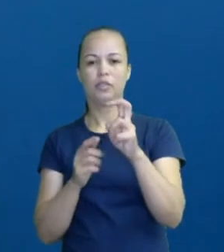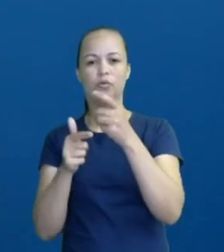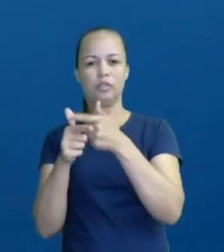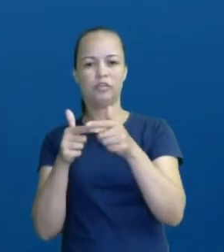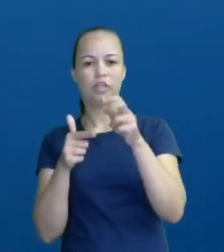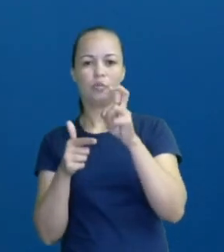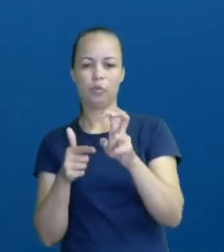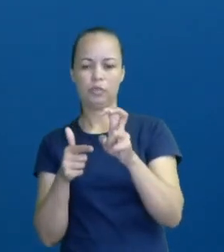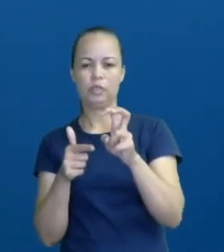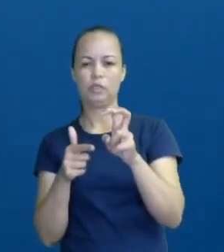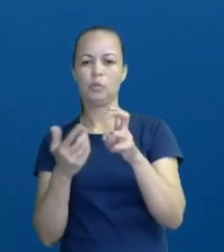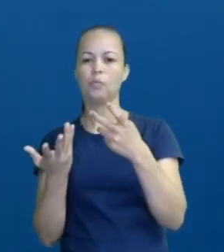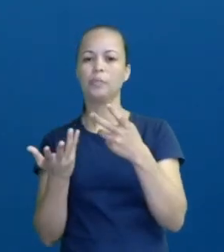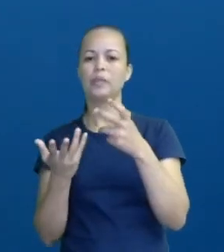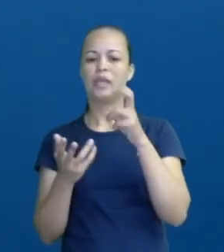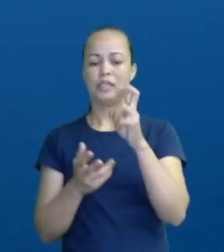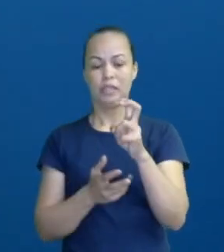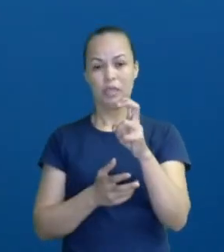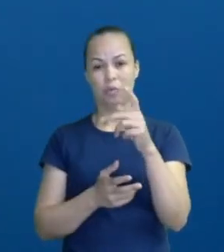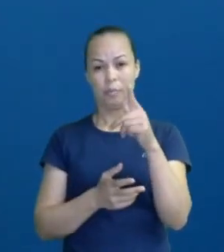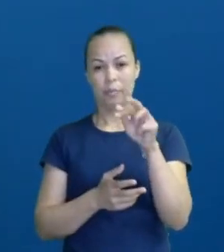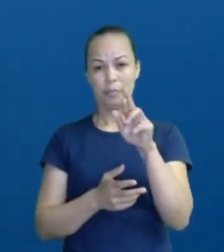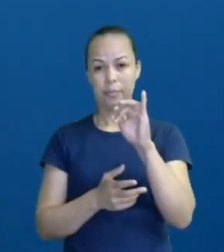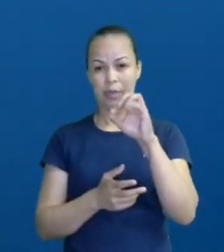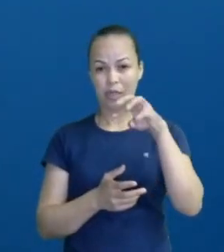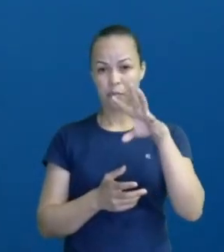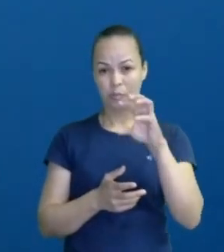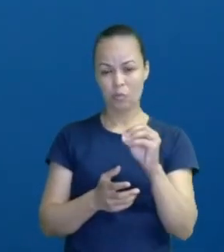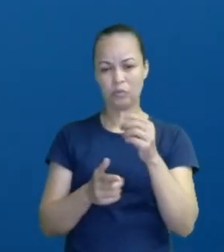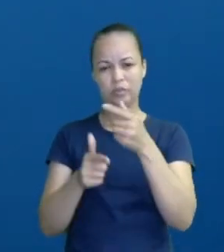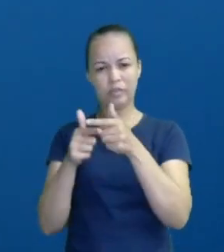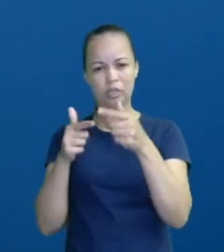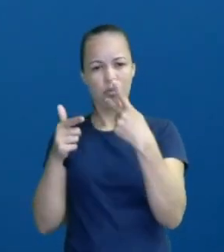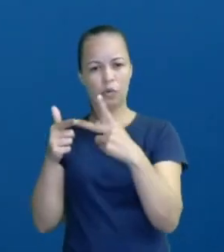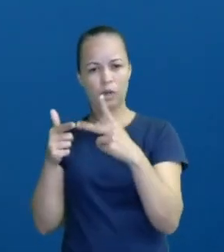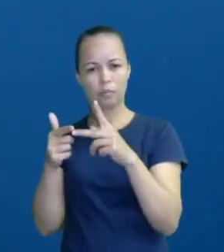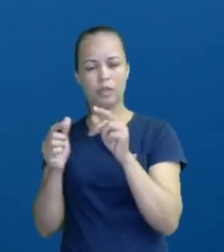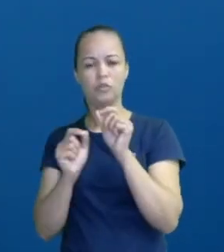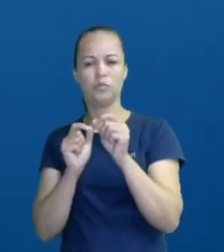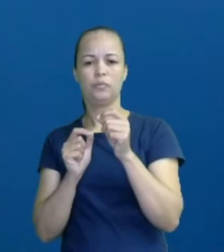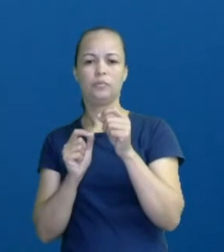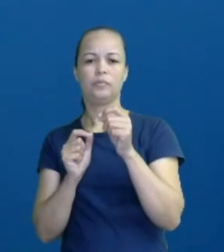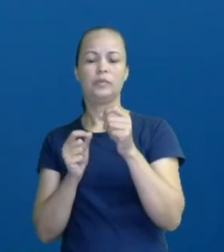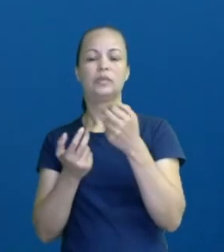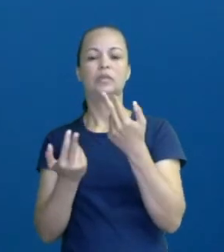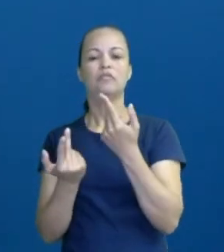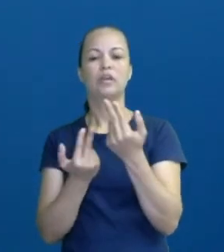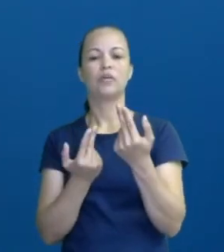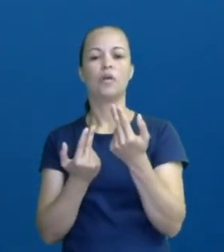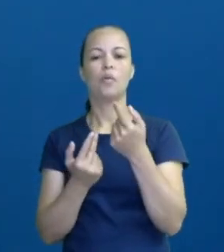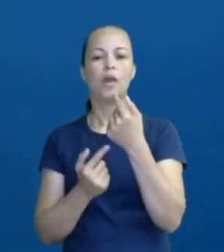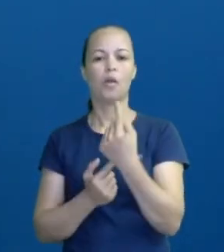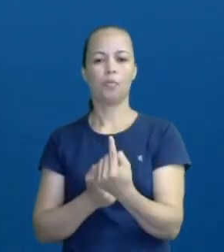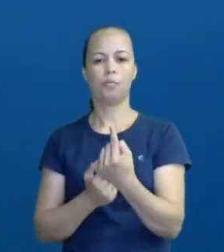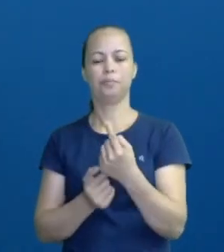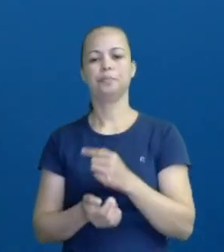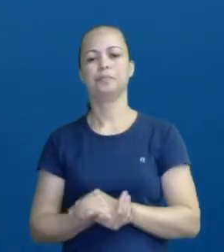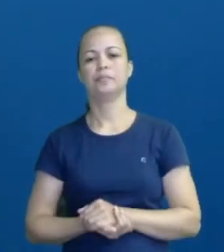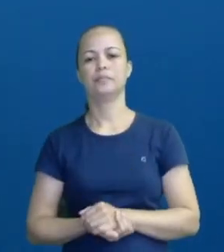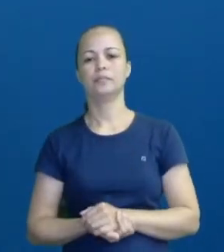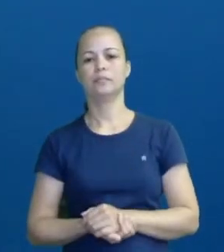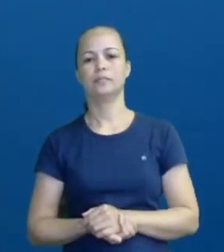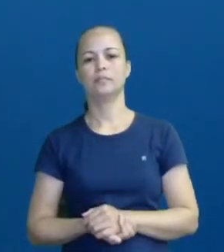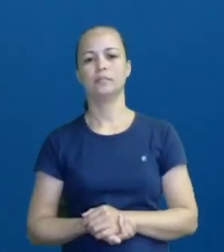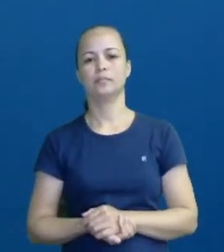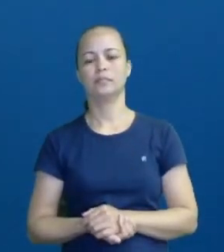dar 5. 5 é primo, só pode ser dividido por ele mesmo e vai dar 1, tá certo? Agora,